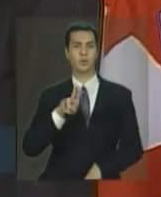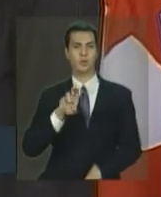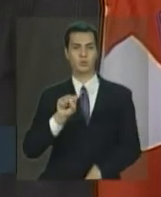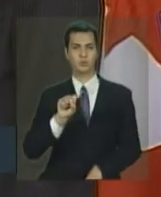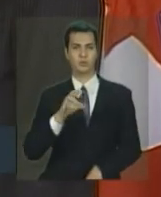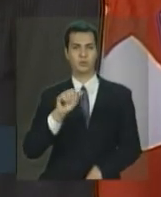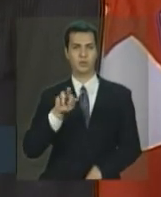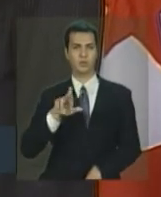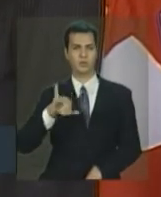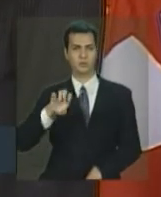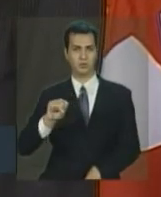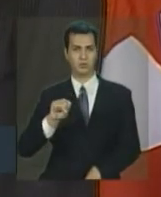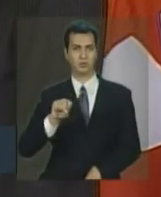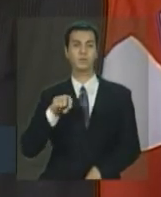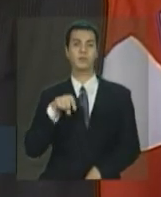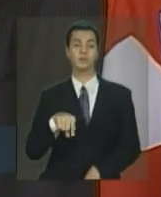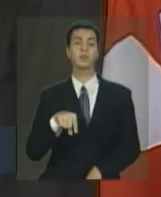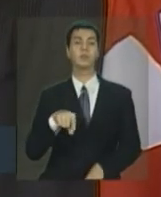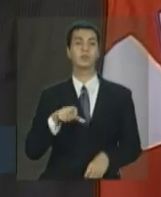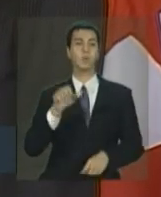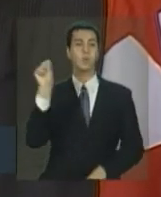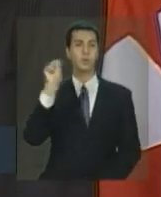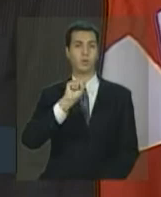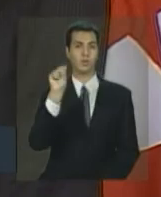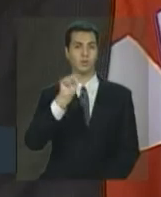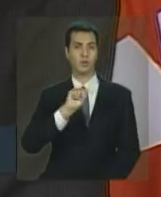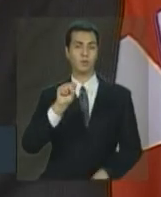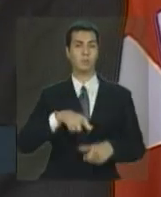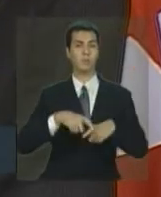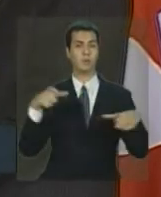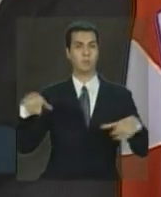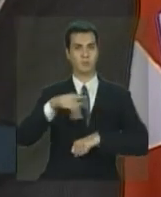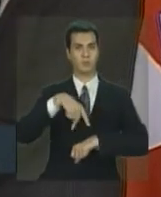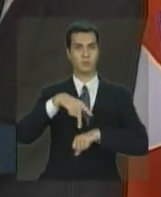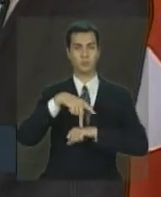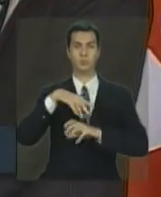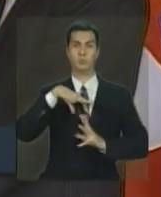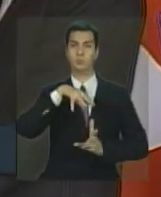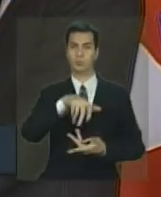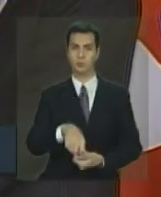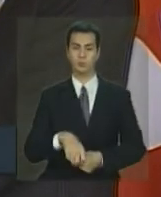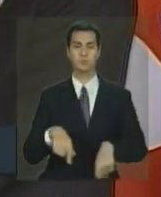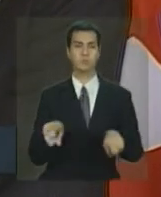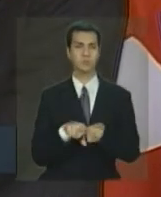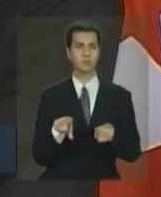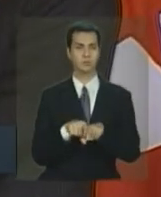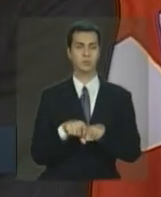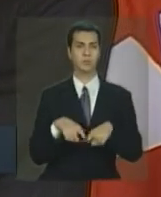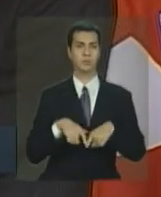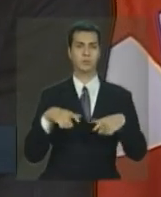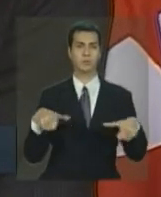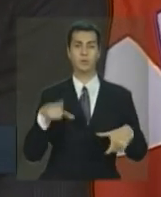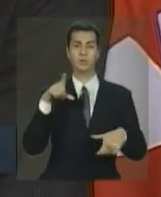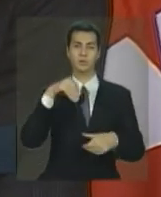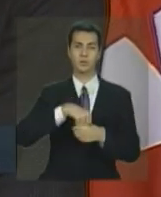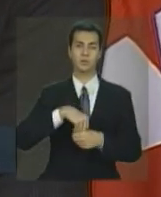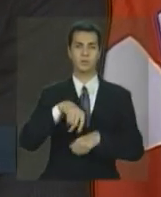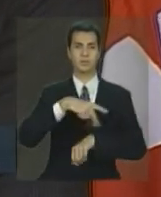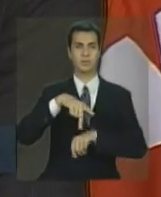o oitavo maior país do mundo em área territorial e o maior entre as nações de língua